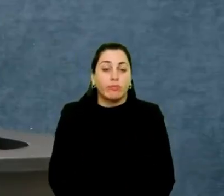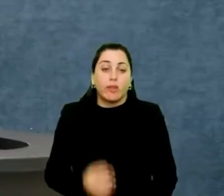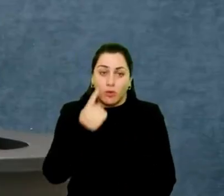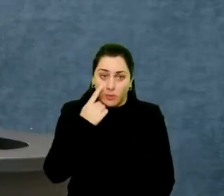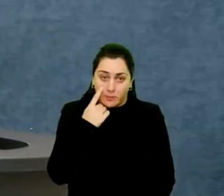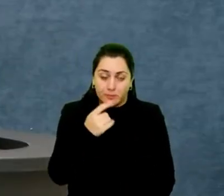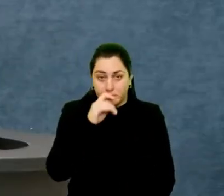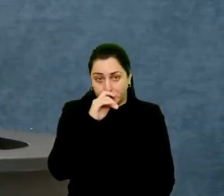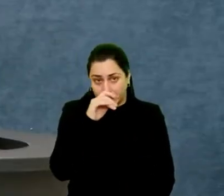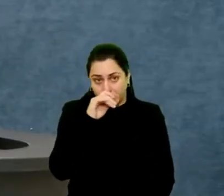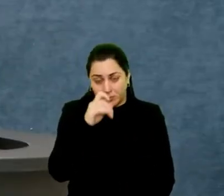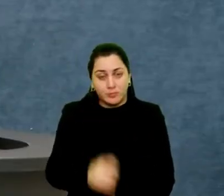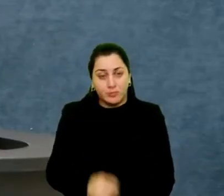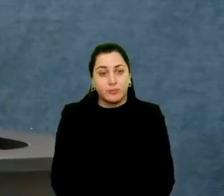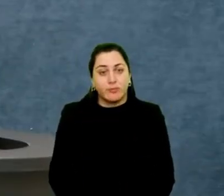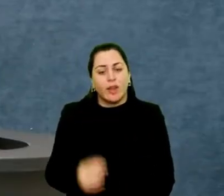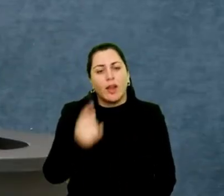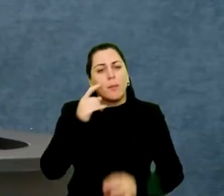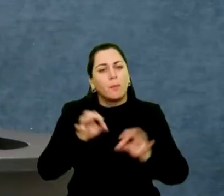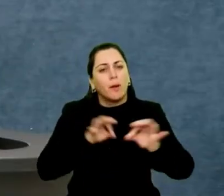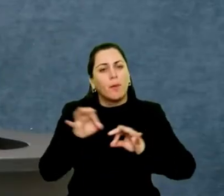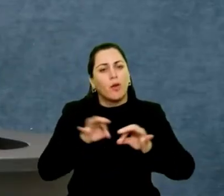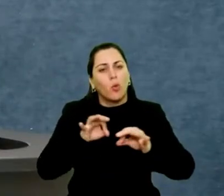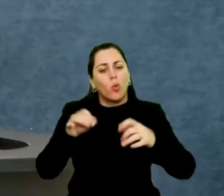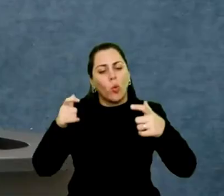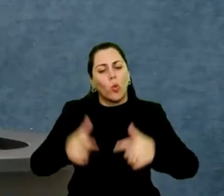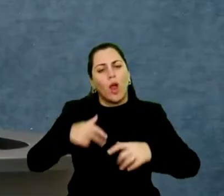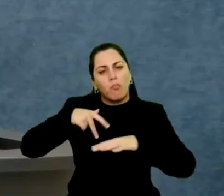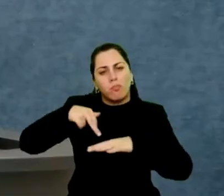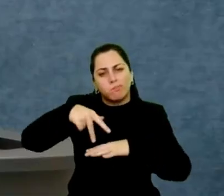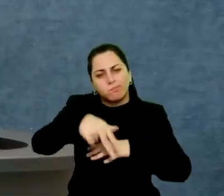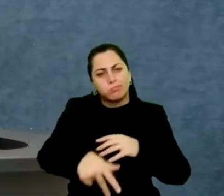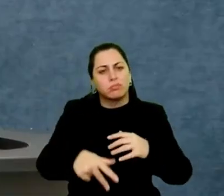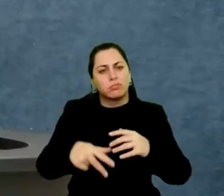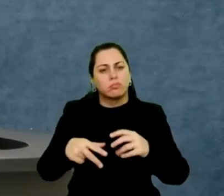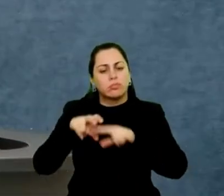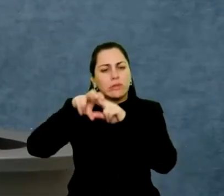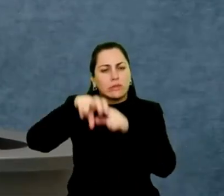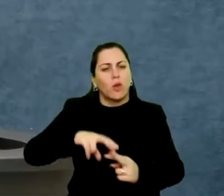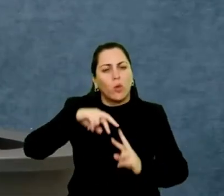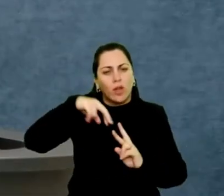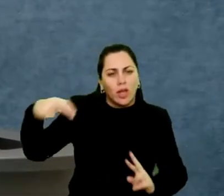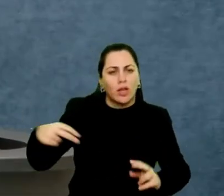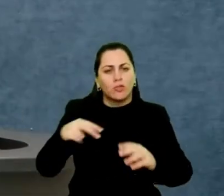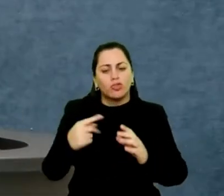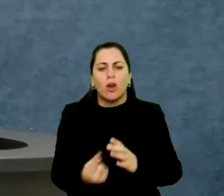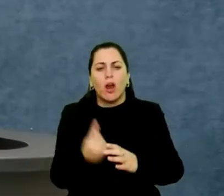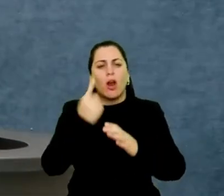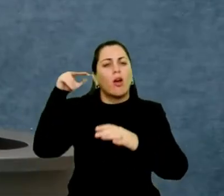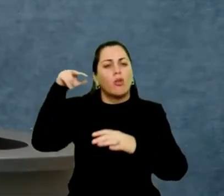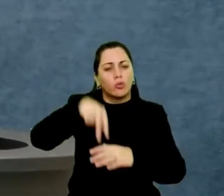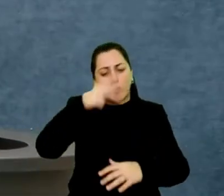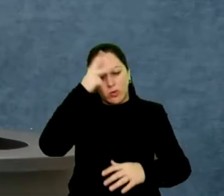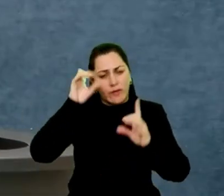só, tem uma passarela que ela desenhou tudo. Tirolesa, mirante, local para deficiente